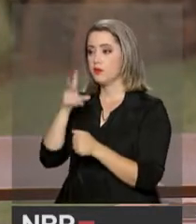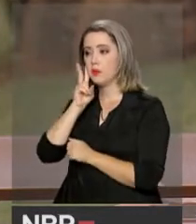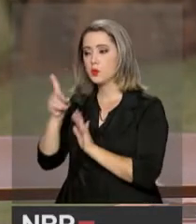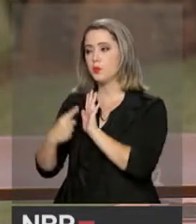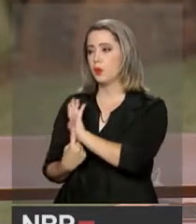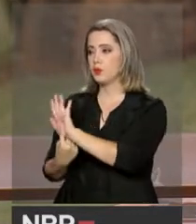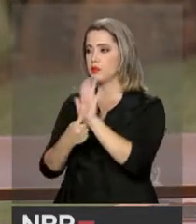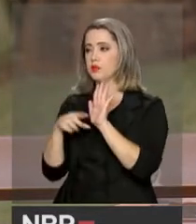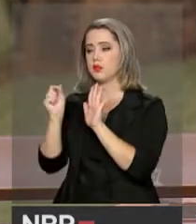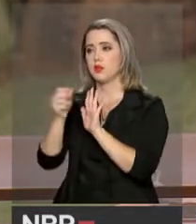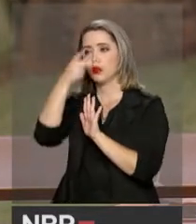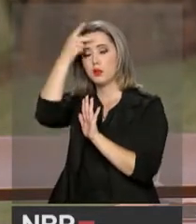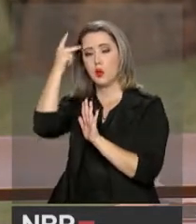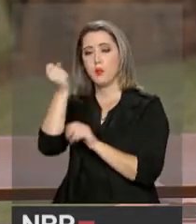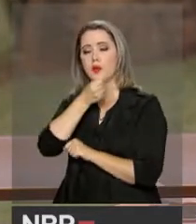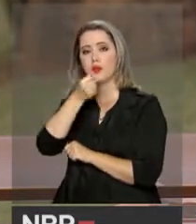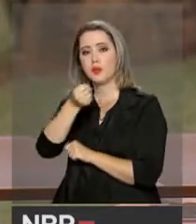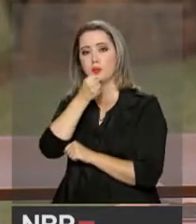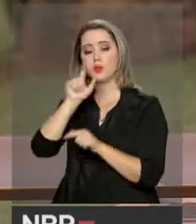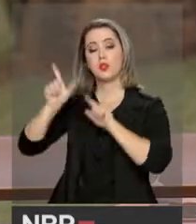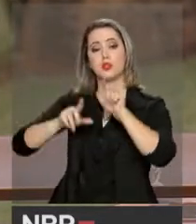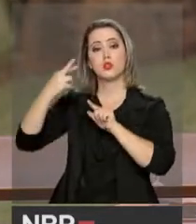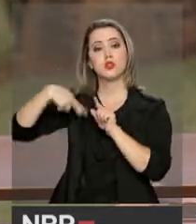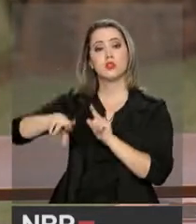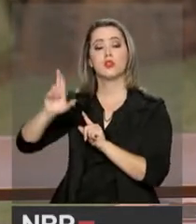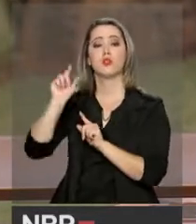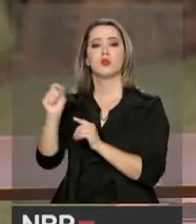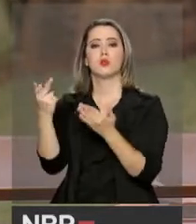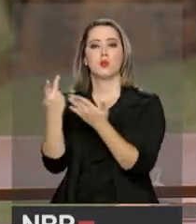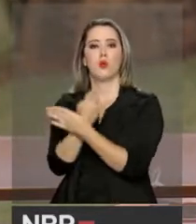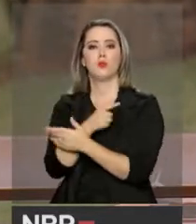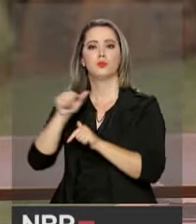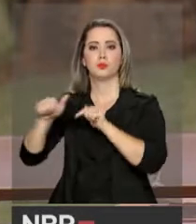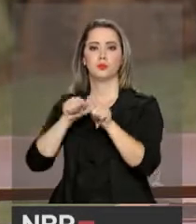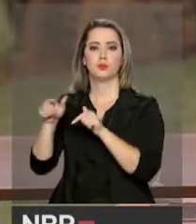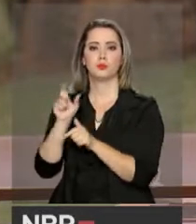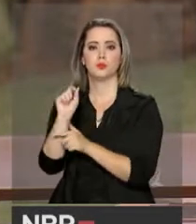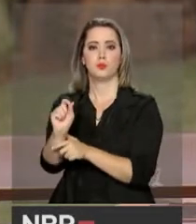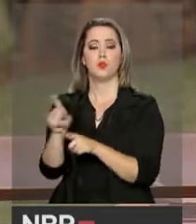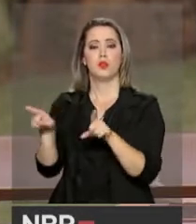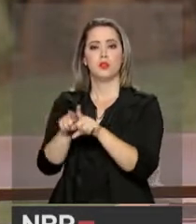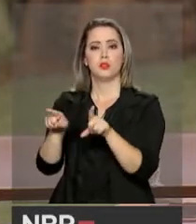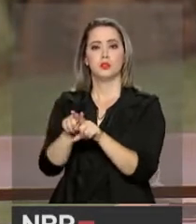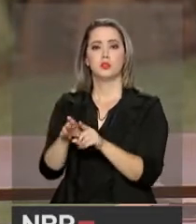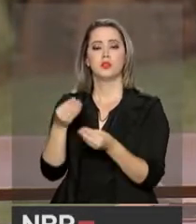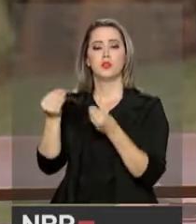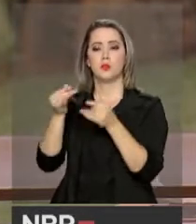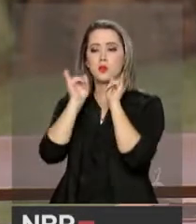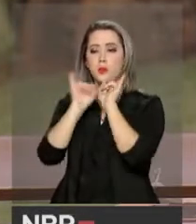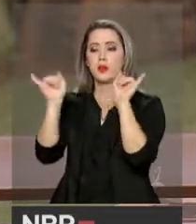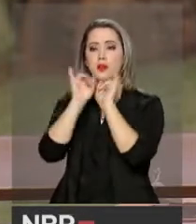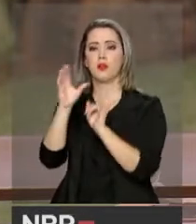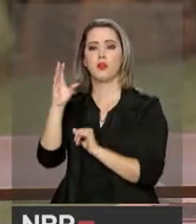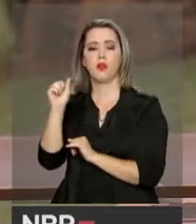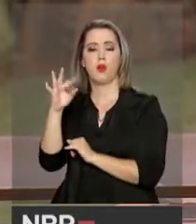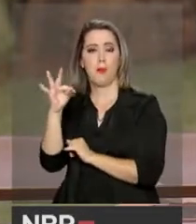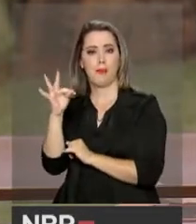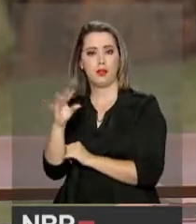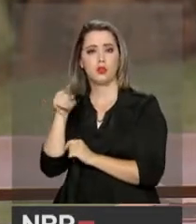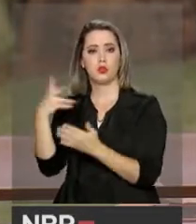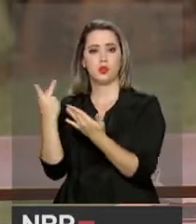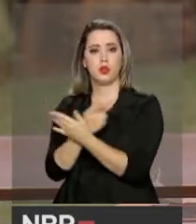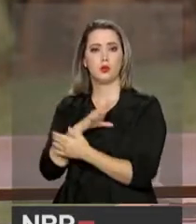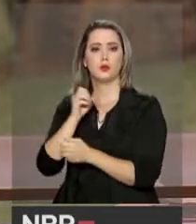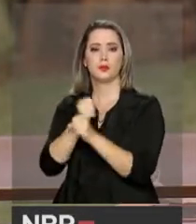quem está nos assistindo uma reportagem da TV NBR sobre os acidentes de trabalho e também sobre essa campanha, a Campate, que